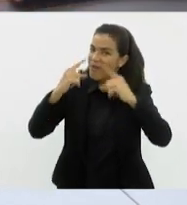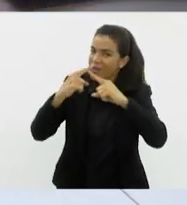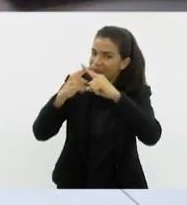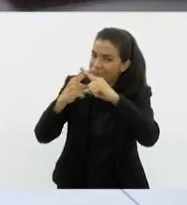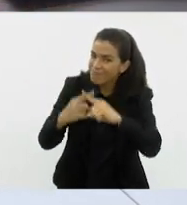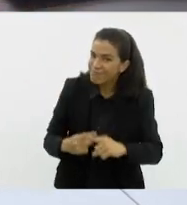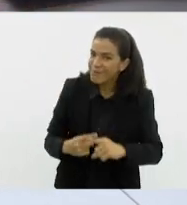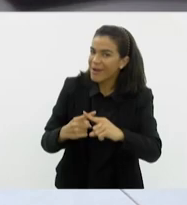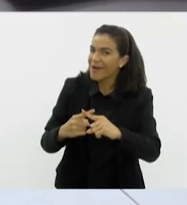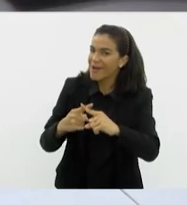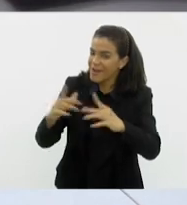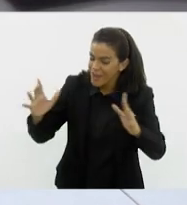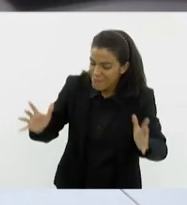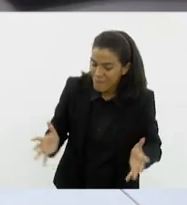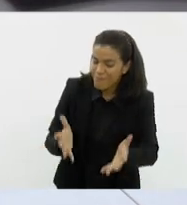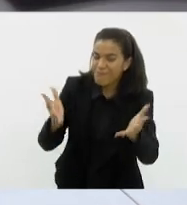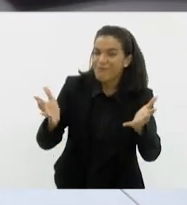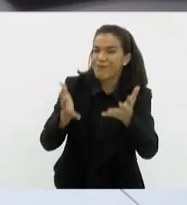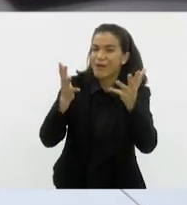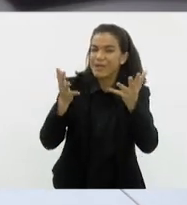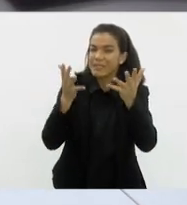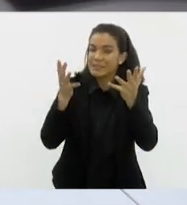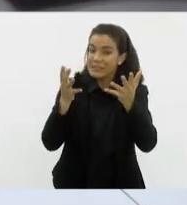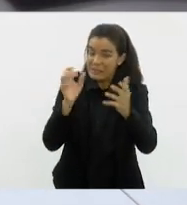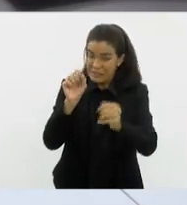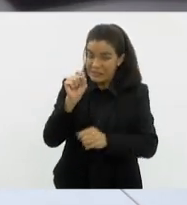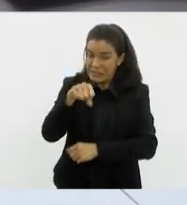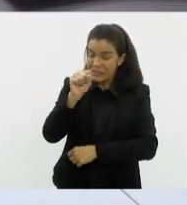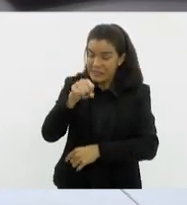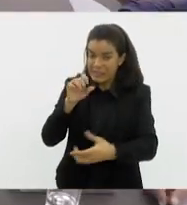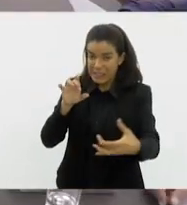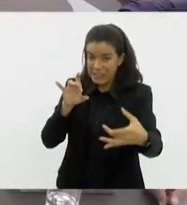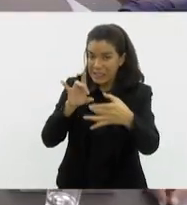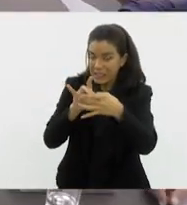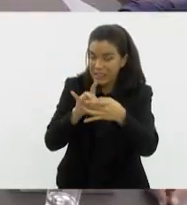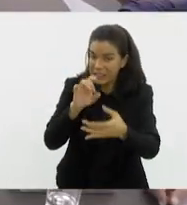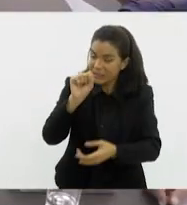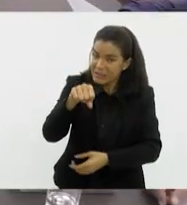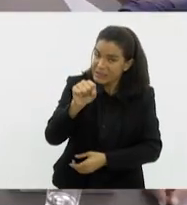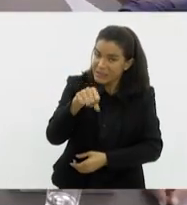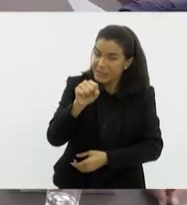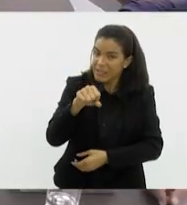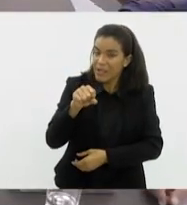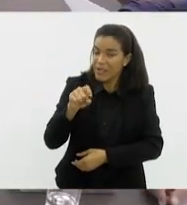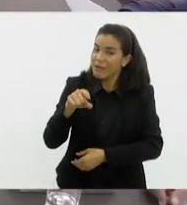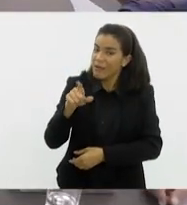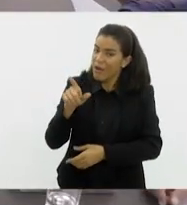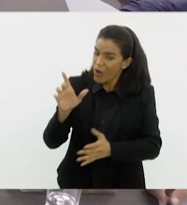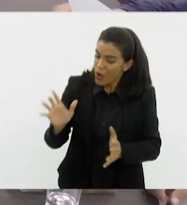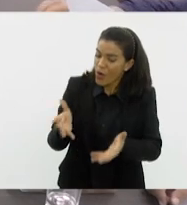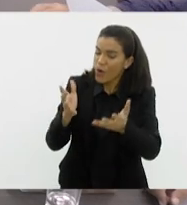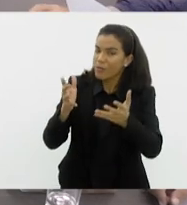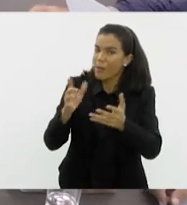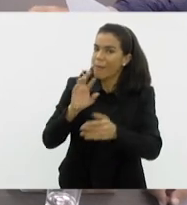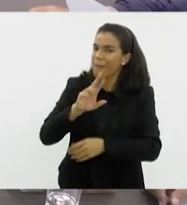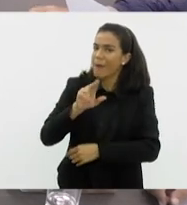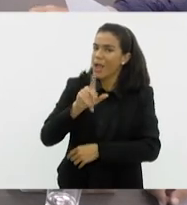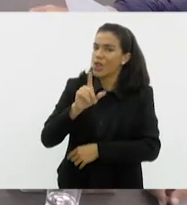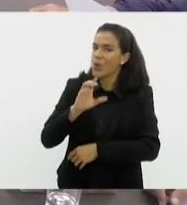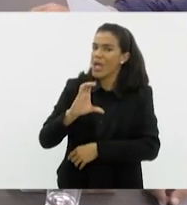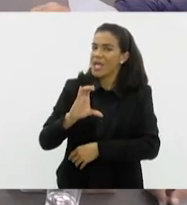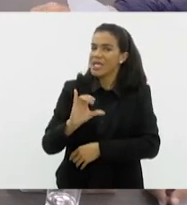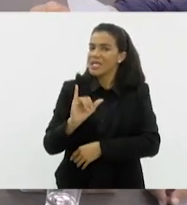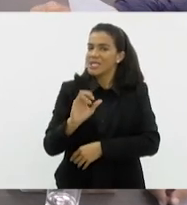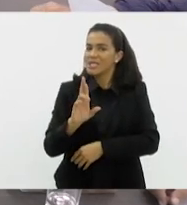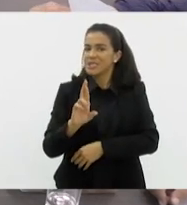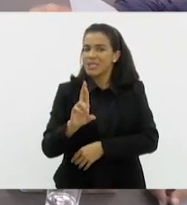contribui para o turismo. É justamente esse ponto de sinergia, me parece. Sim, na verdade, contribui para o turismo, mas não é um circuito turístico, mas é